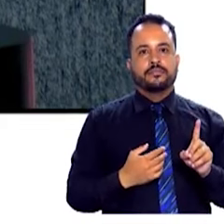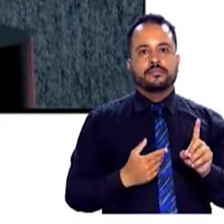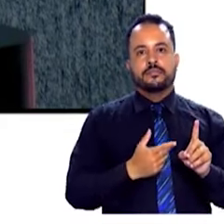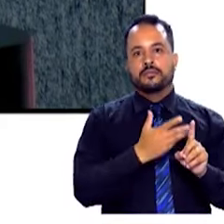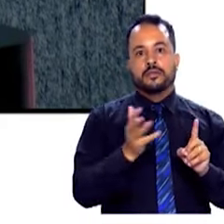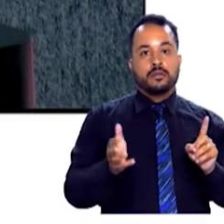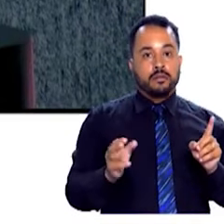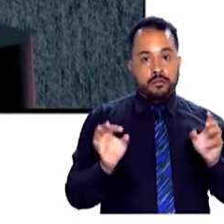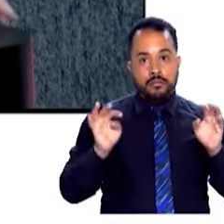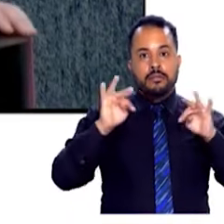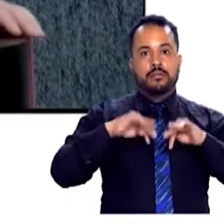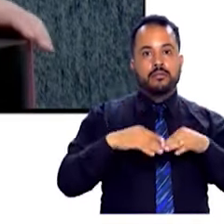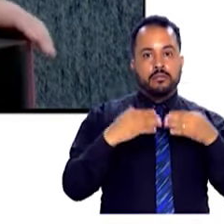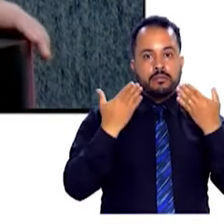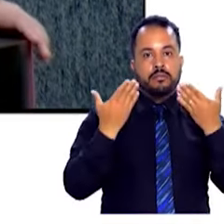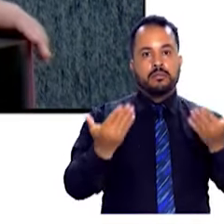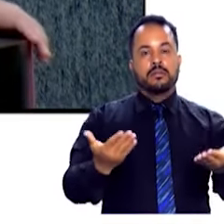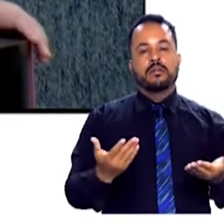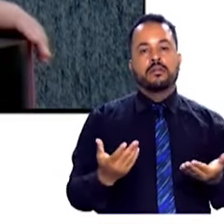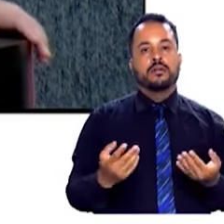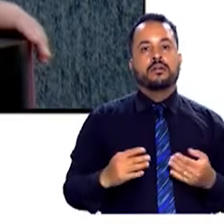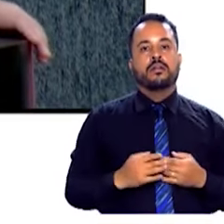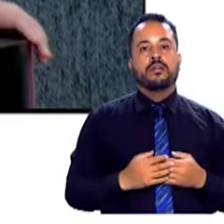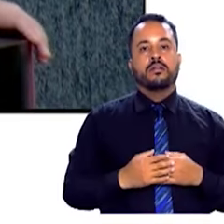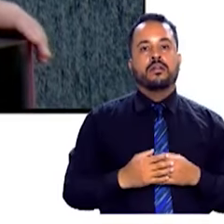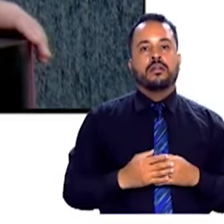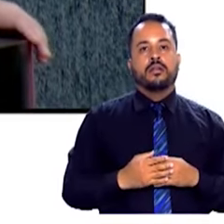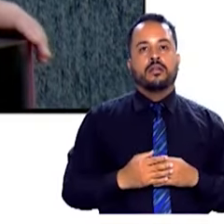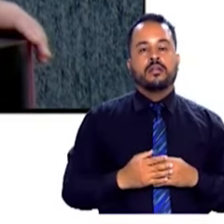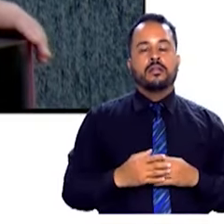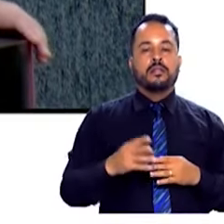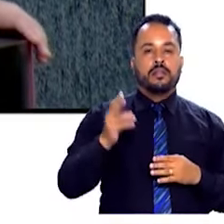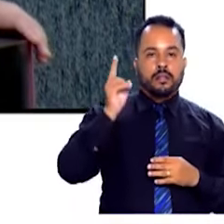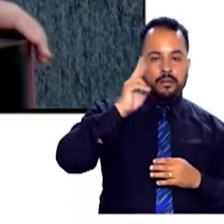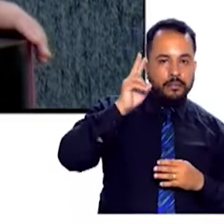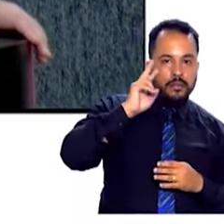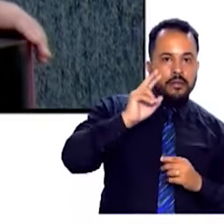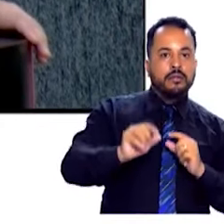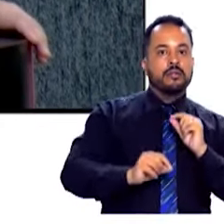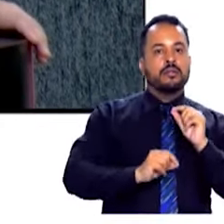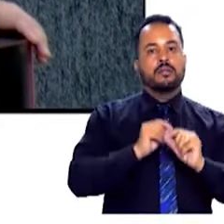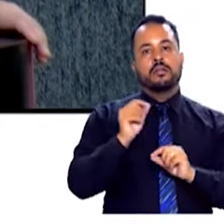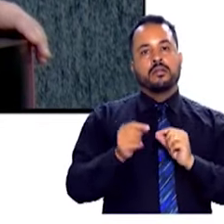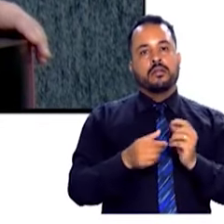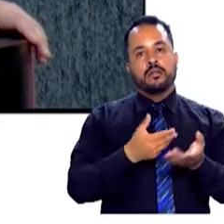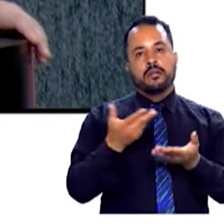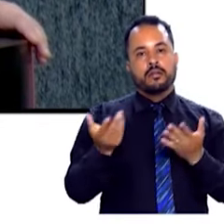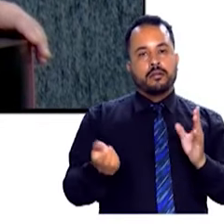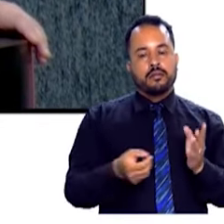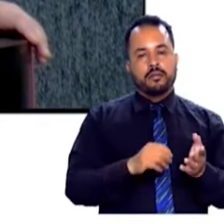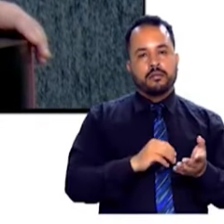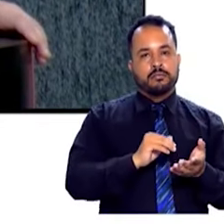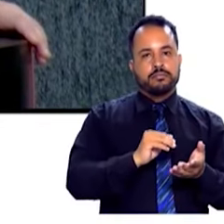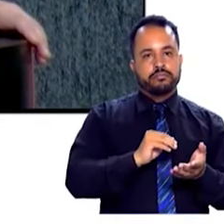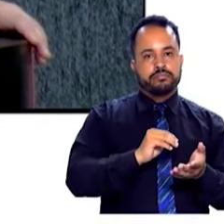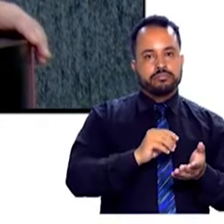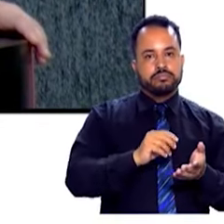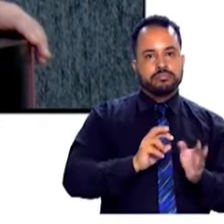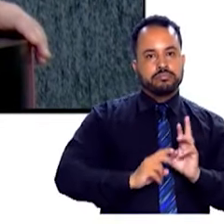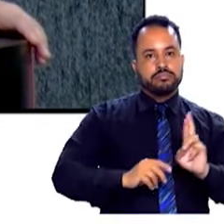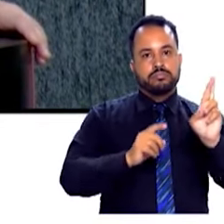terminar minha exposição lembrando de um dos meus escritores favoritos